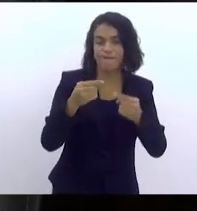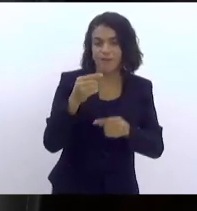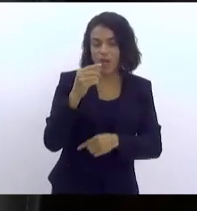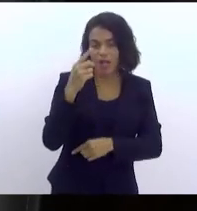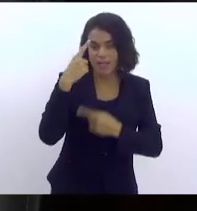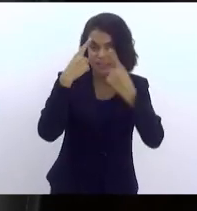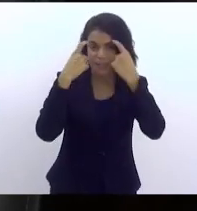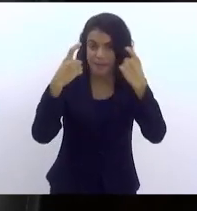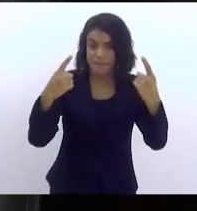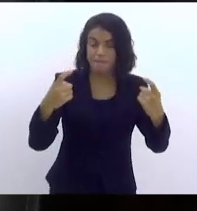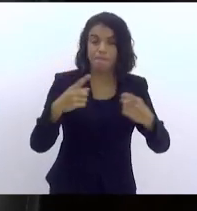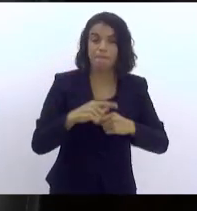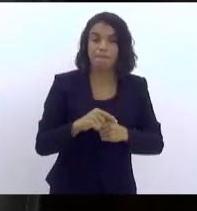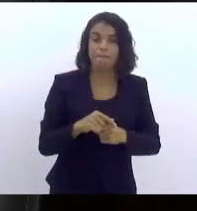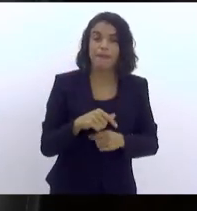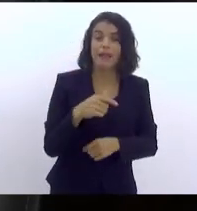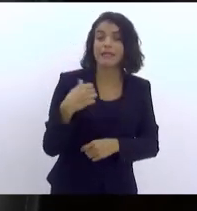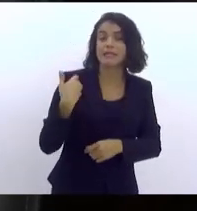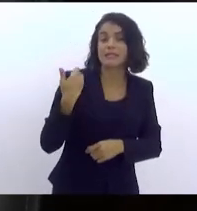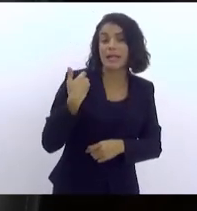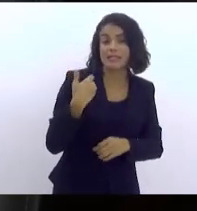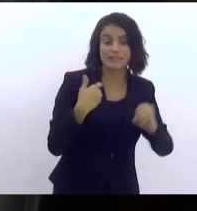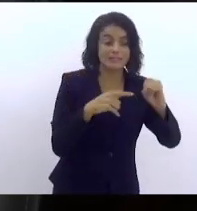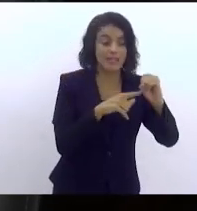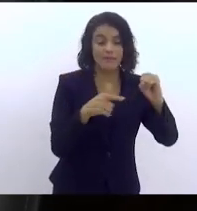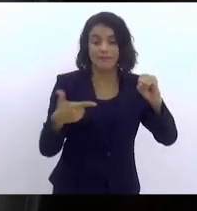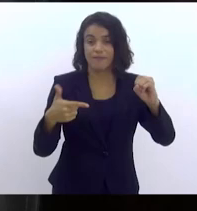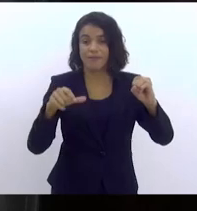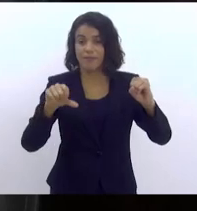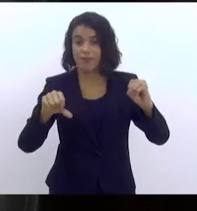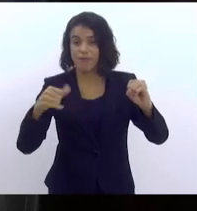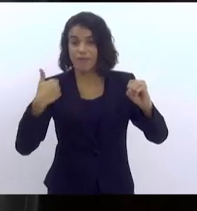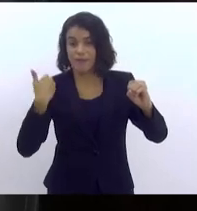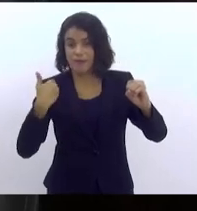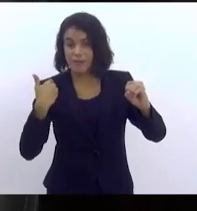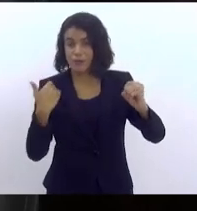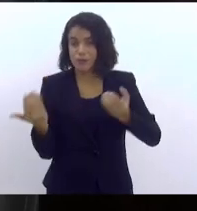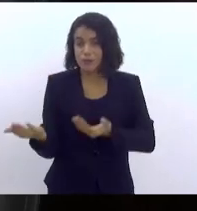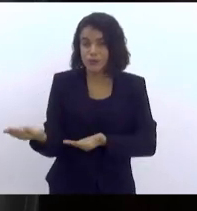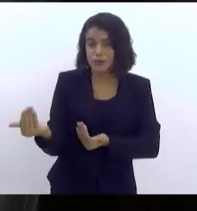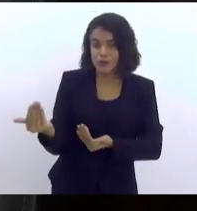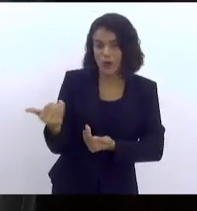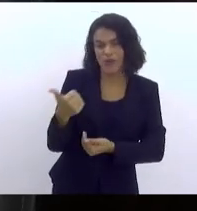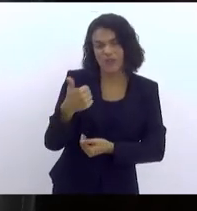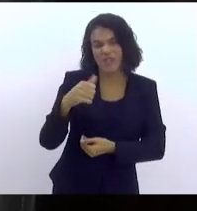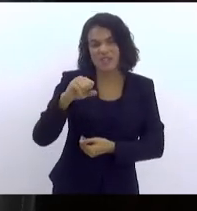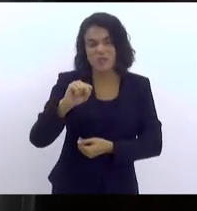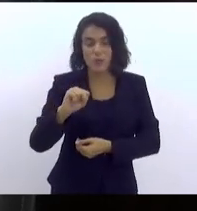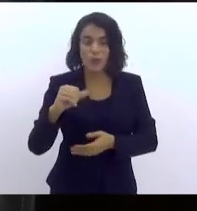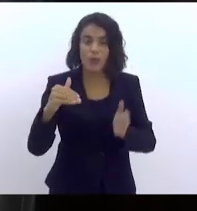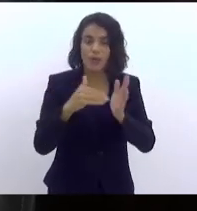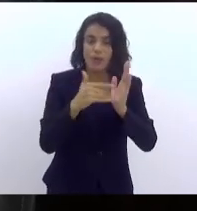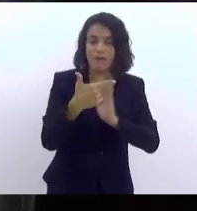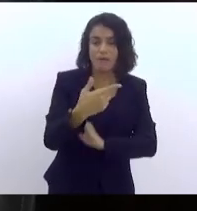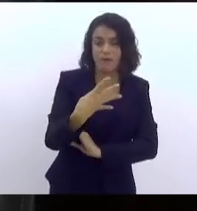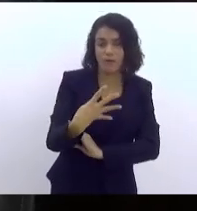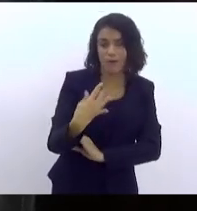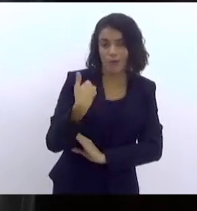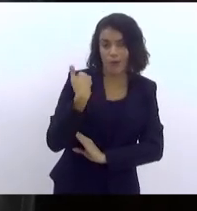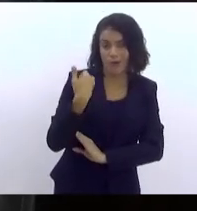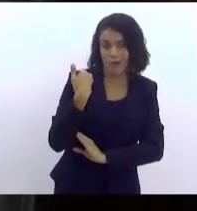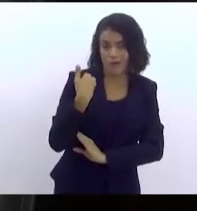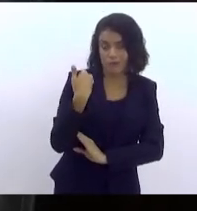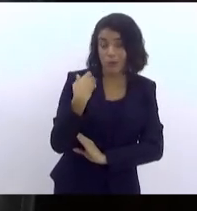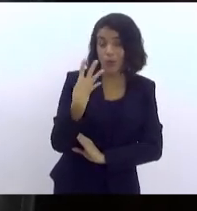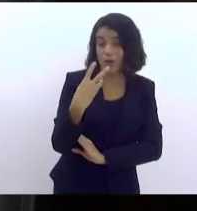vítimas tinham entre 0 e 29 anos prevalecendo jovens de 18 a 24 anos que foram